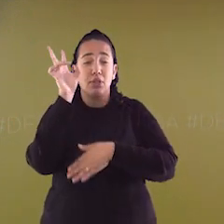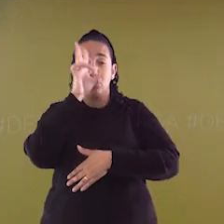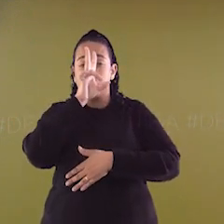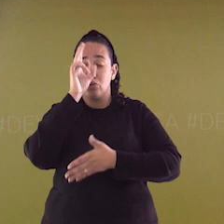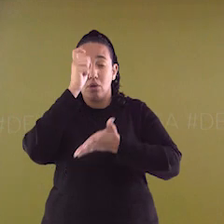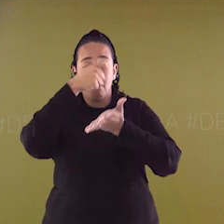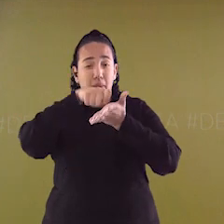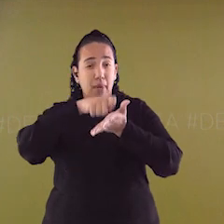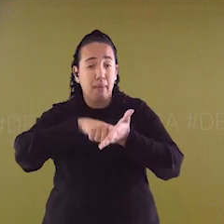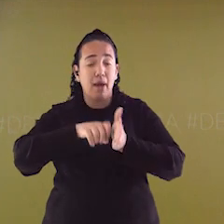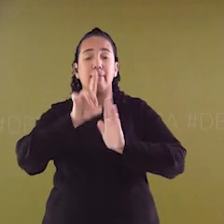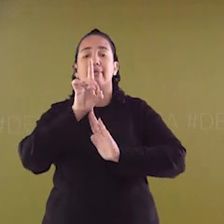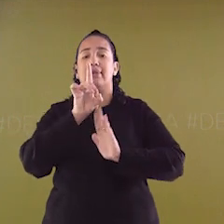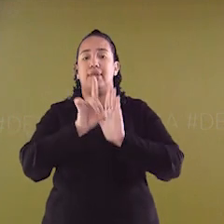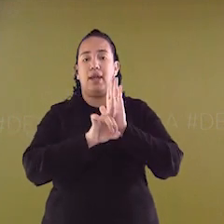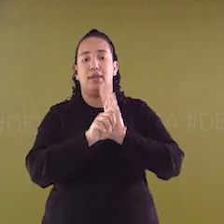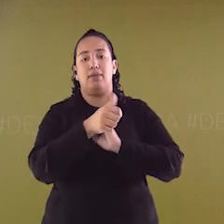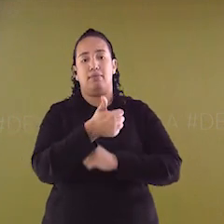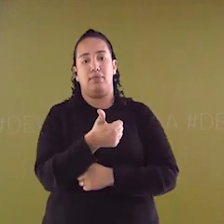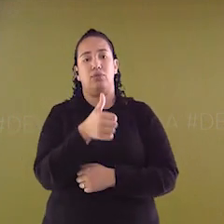registros aconteceram na década de